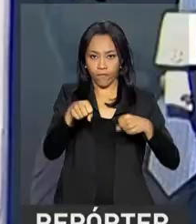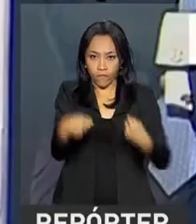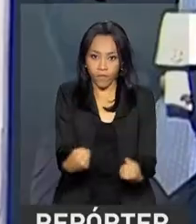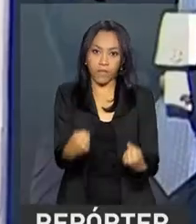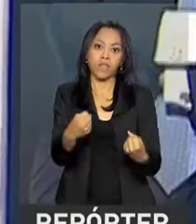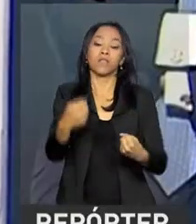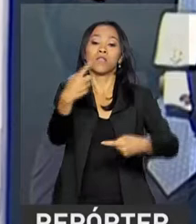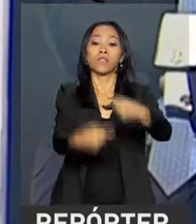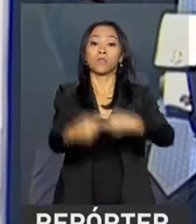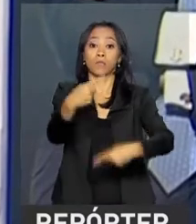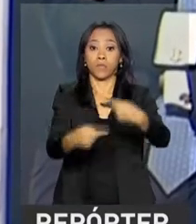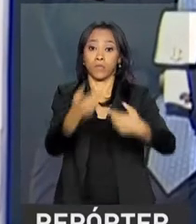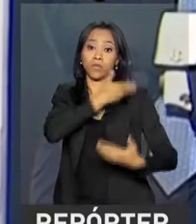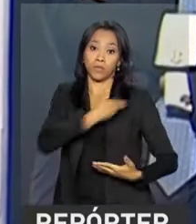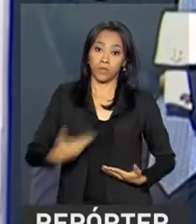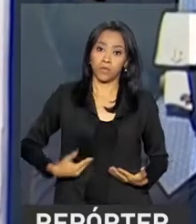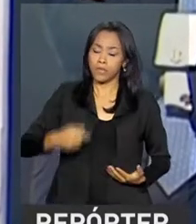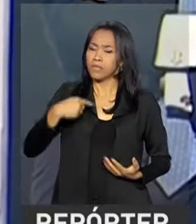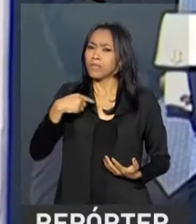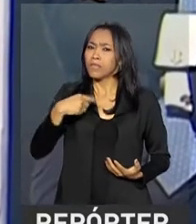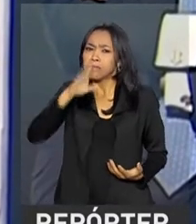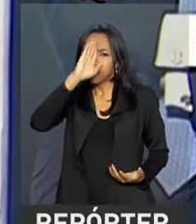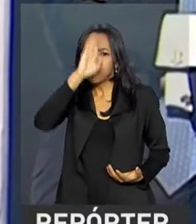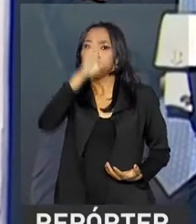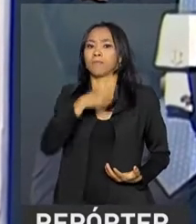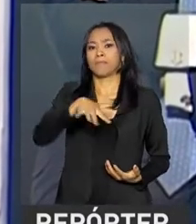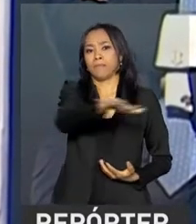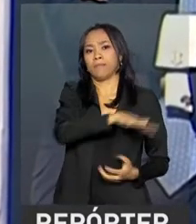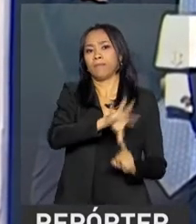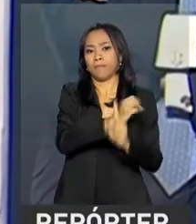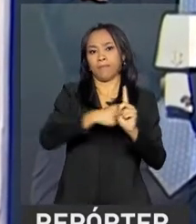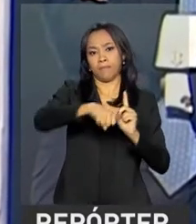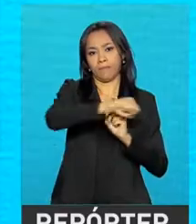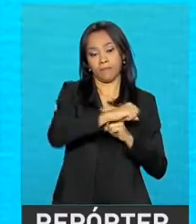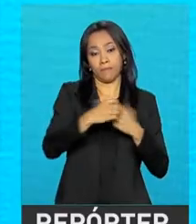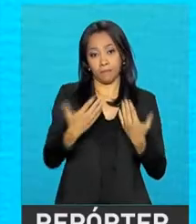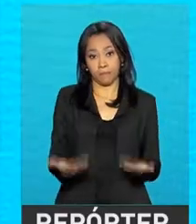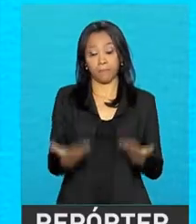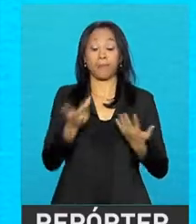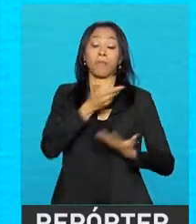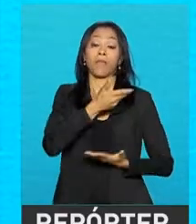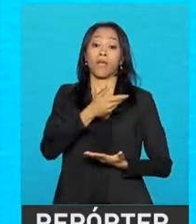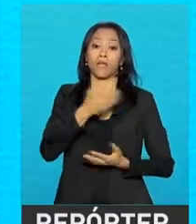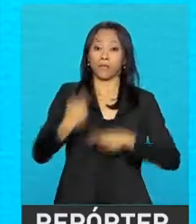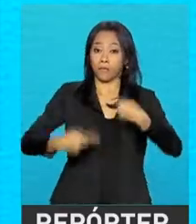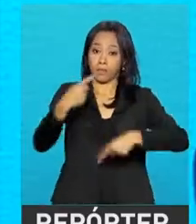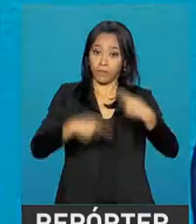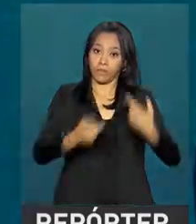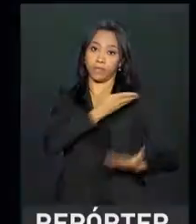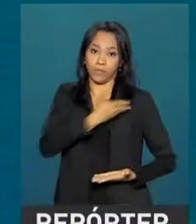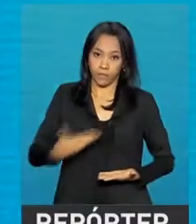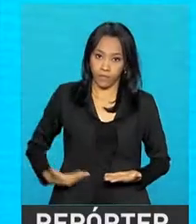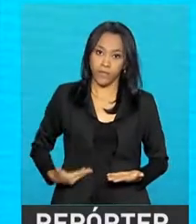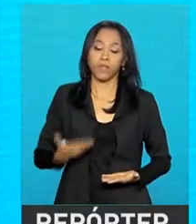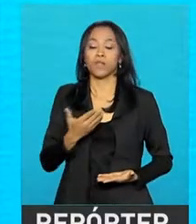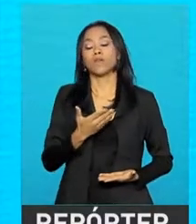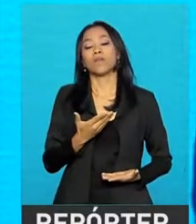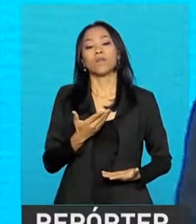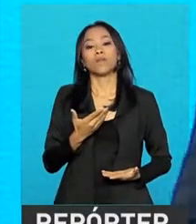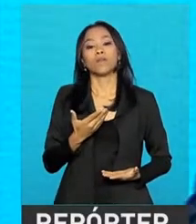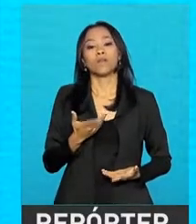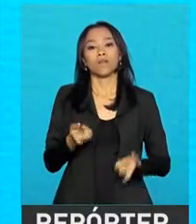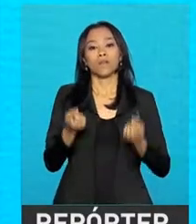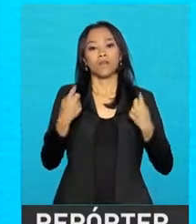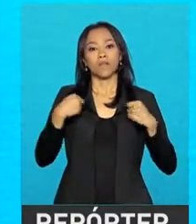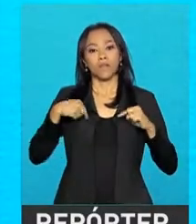especialmente a sociais às políticas públicas que visam ir ao encontro destas melhorias saímos com